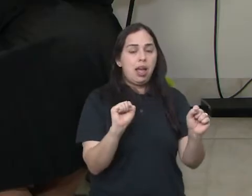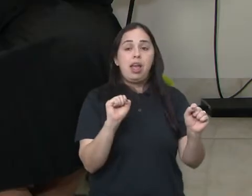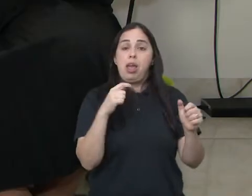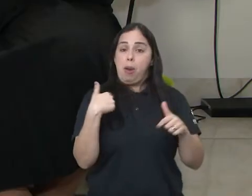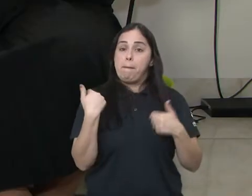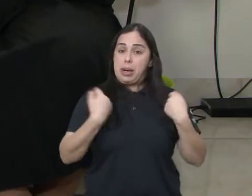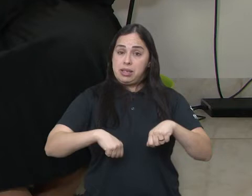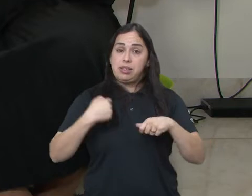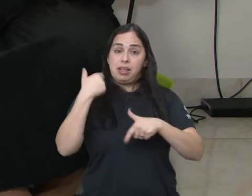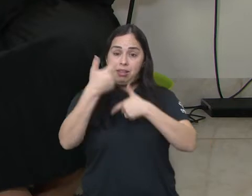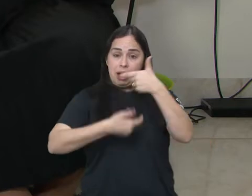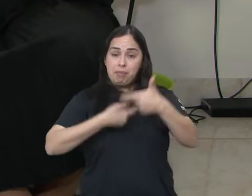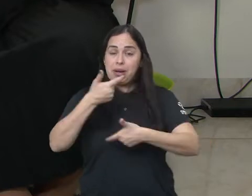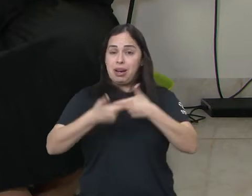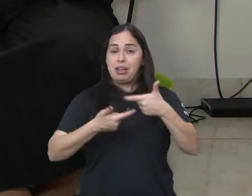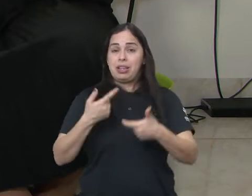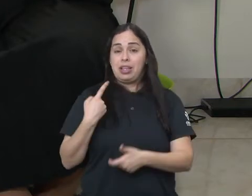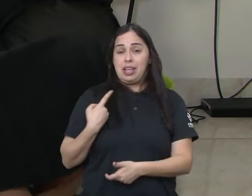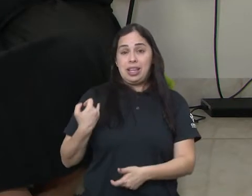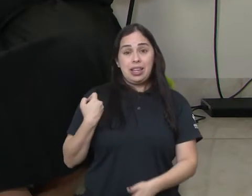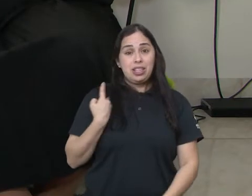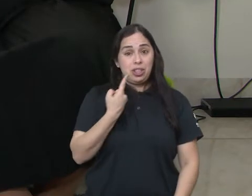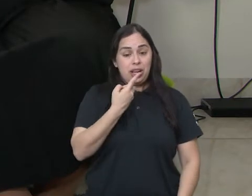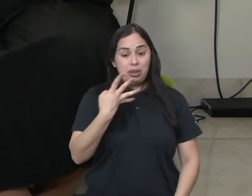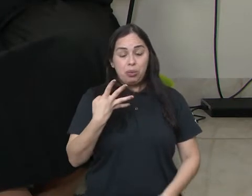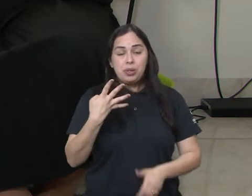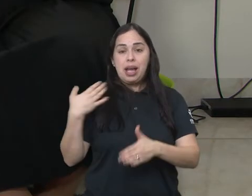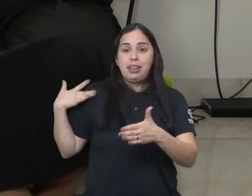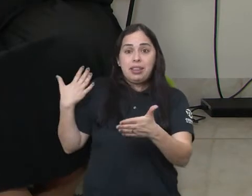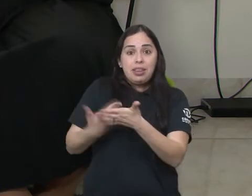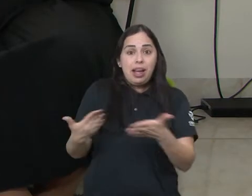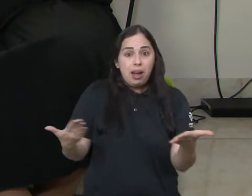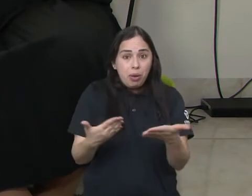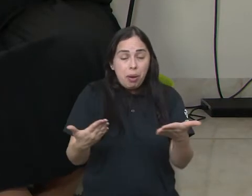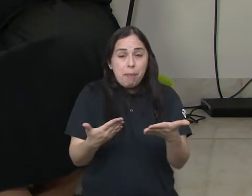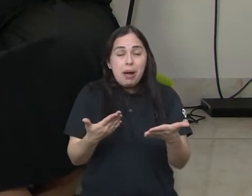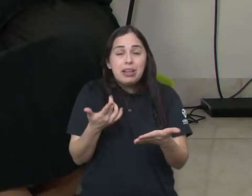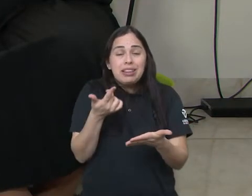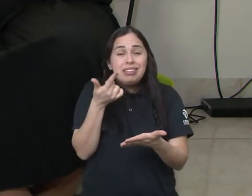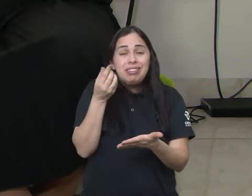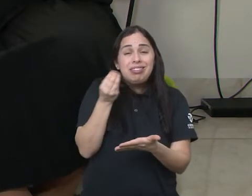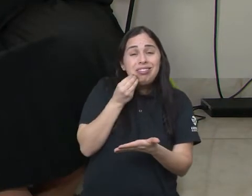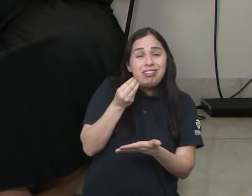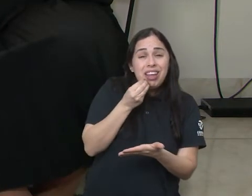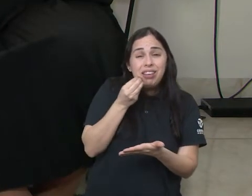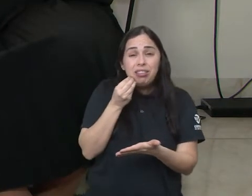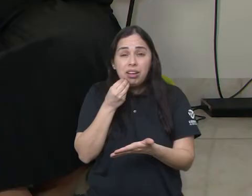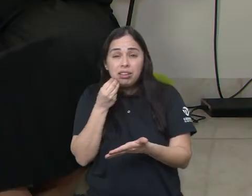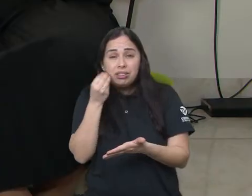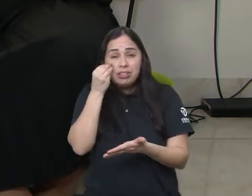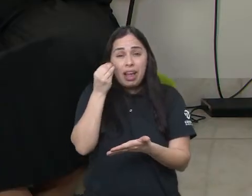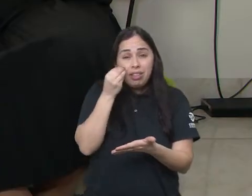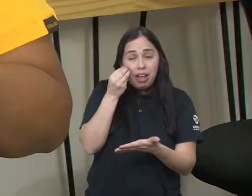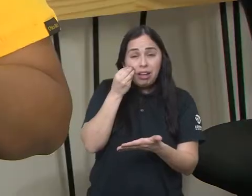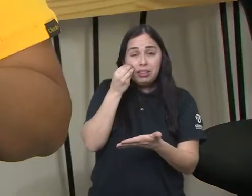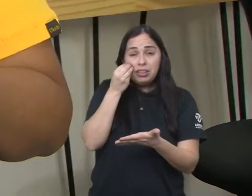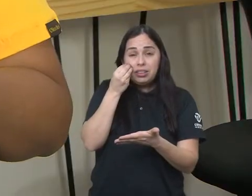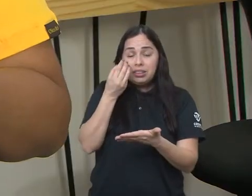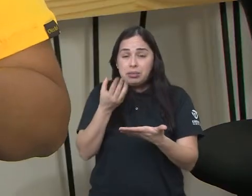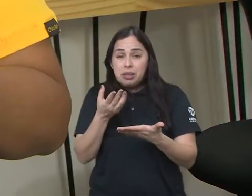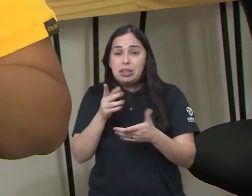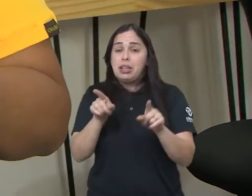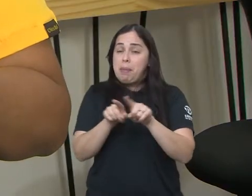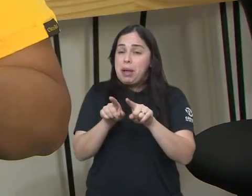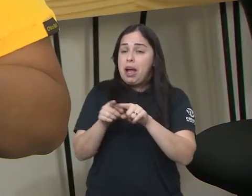que trabalhar praticamente desde os 14 anos até agora para poder ter um mínimo para uma plataforma, e ainda assim ter que contar com